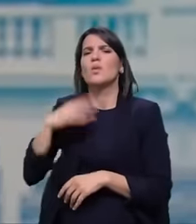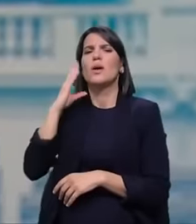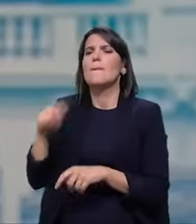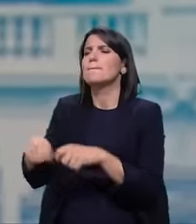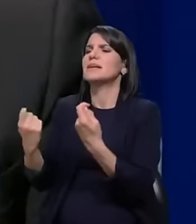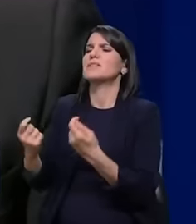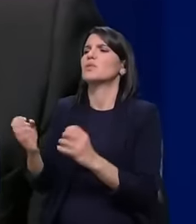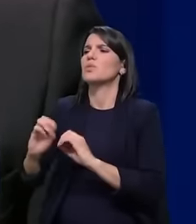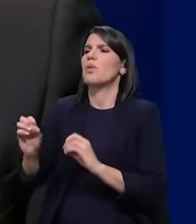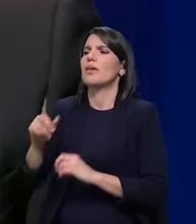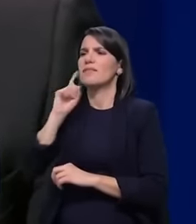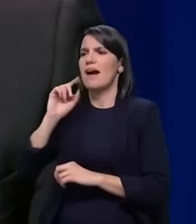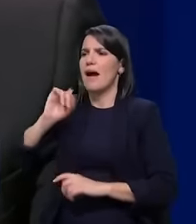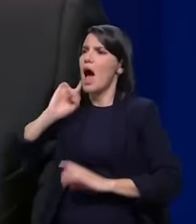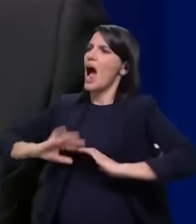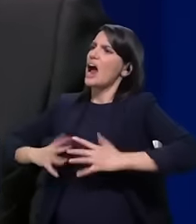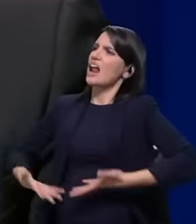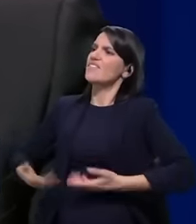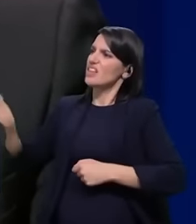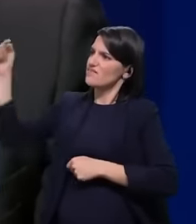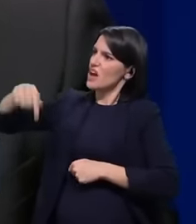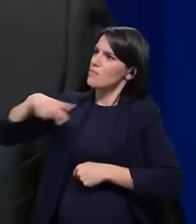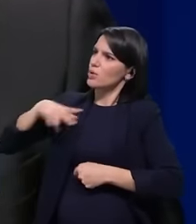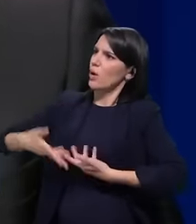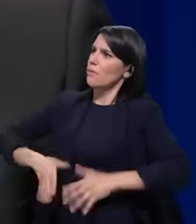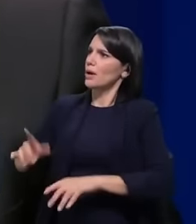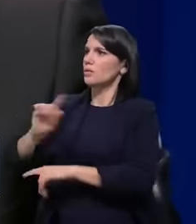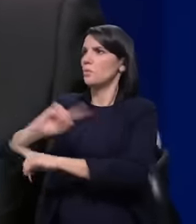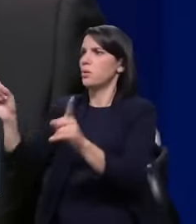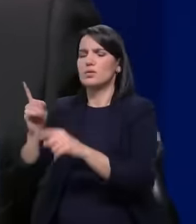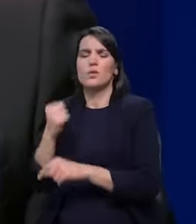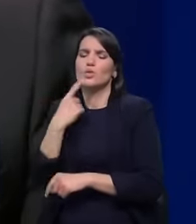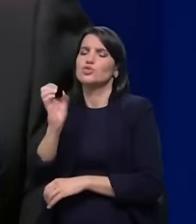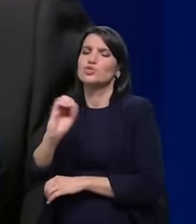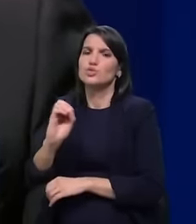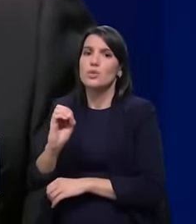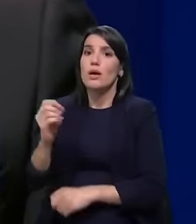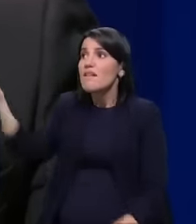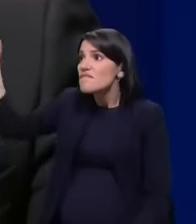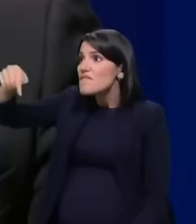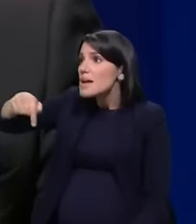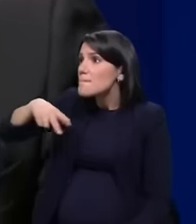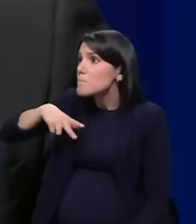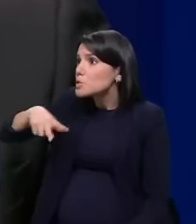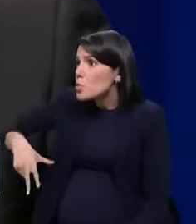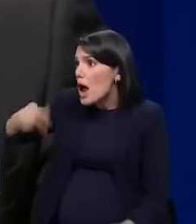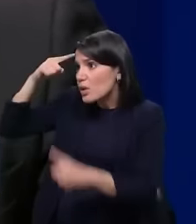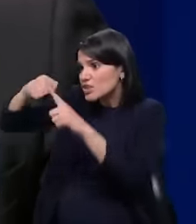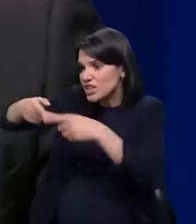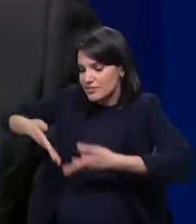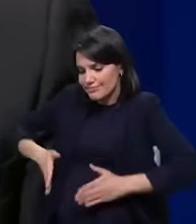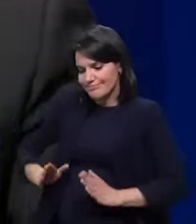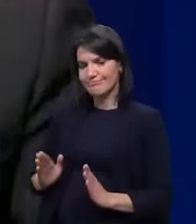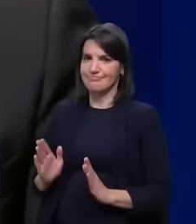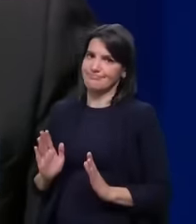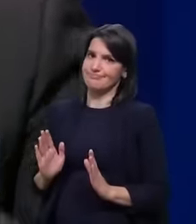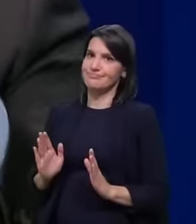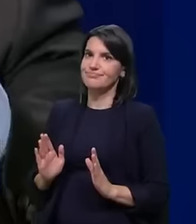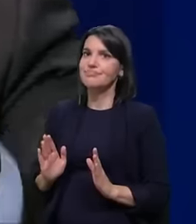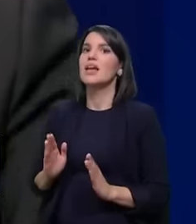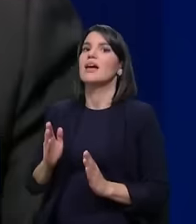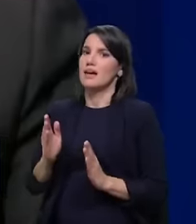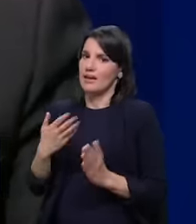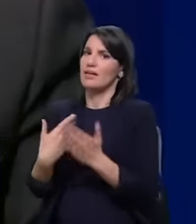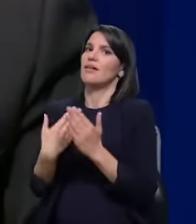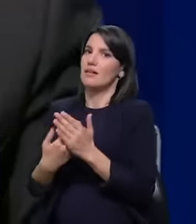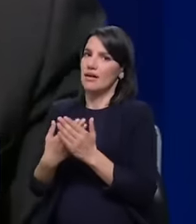partido que defenda que uma grávida não tenha filhos em Portugal se estiver grávida. O que defendemos é que não venham a Portugal ter filhos especificamente, como aconteceu em vários casos, que aliás foram